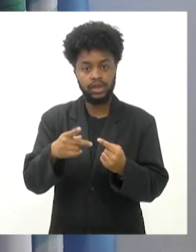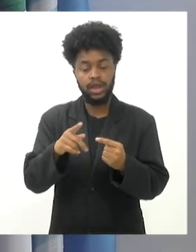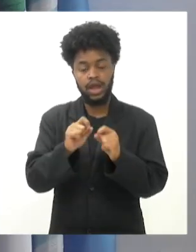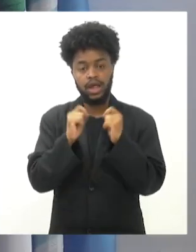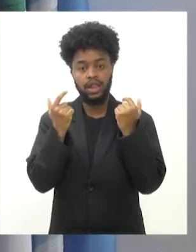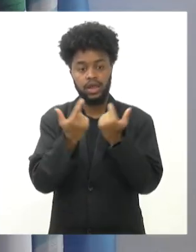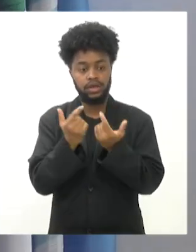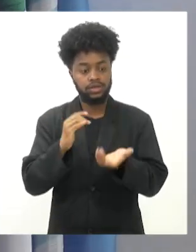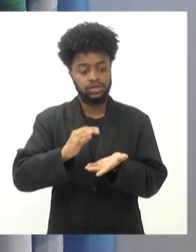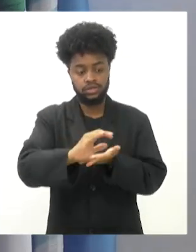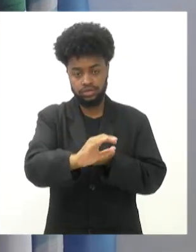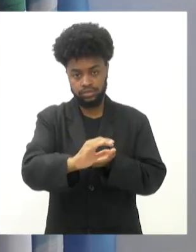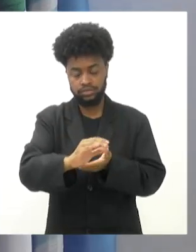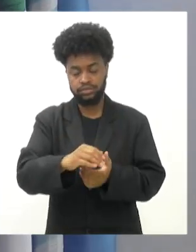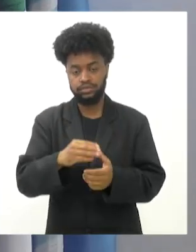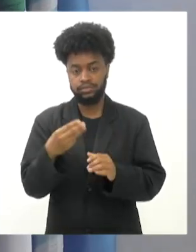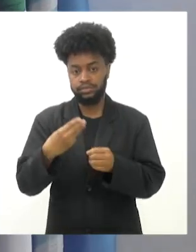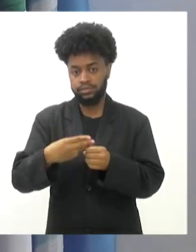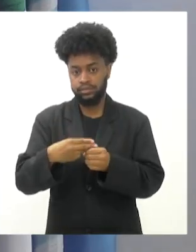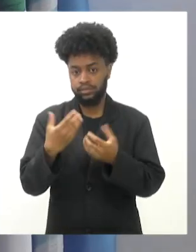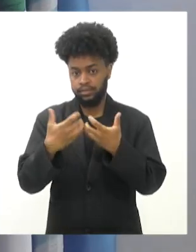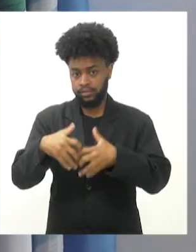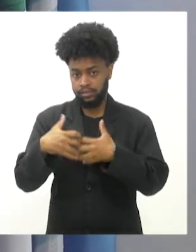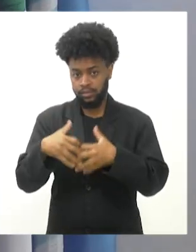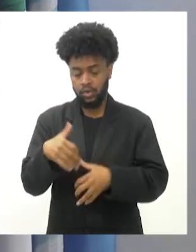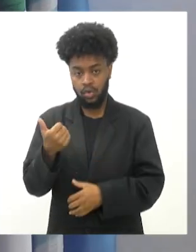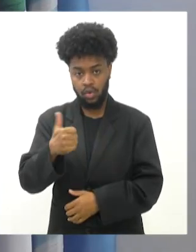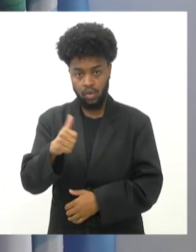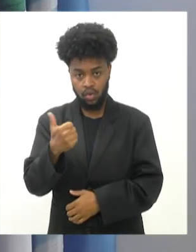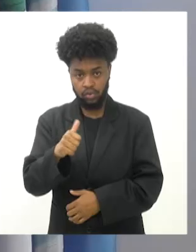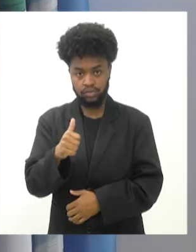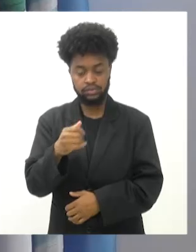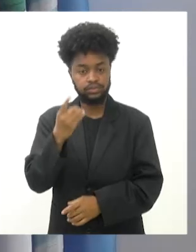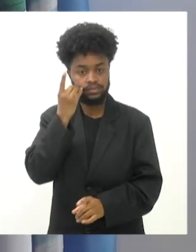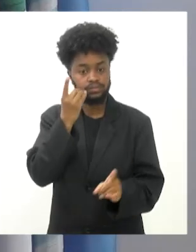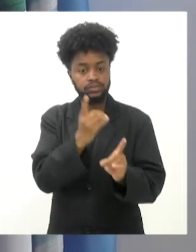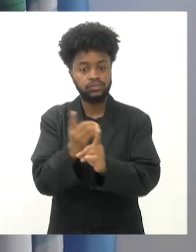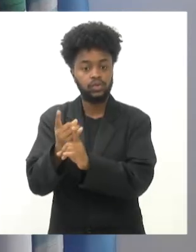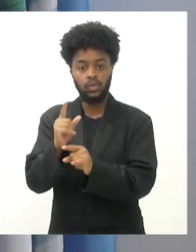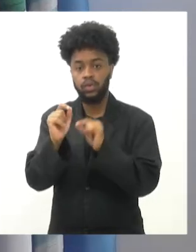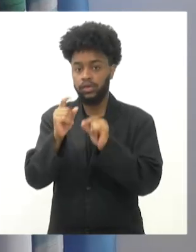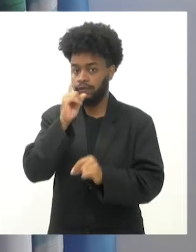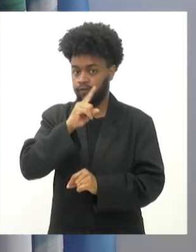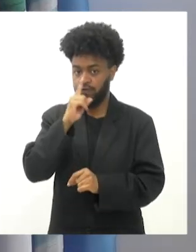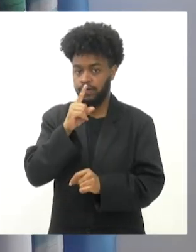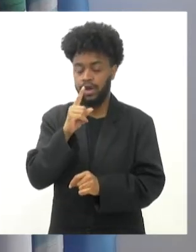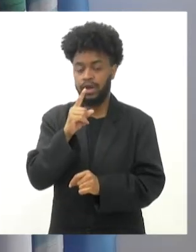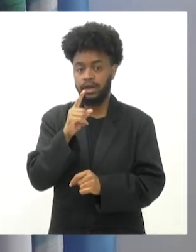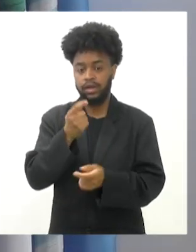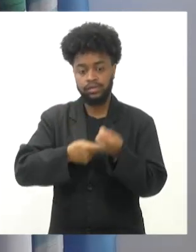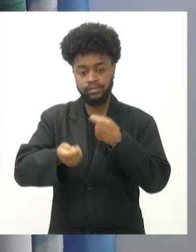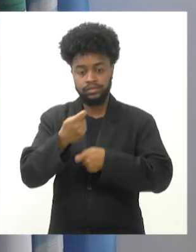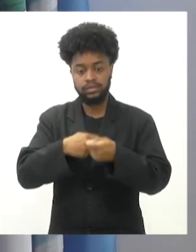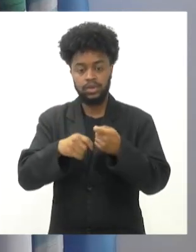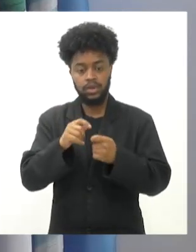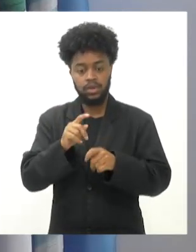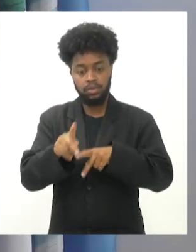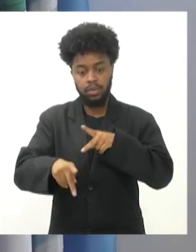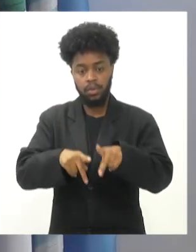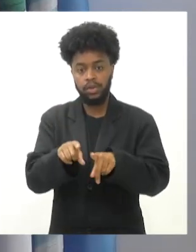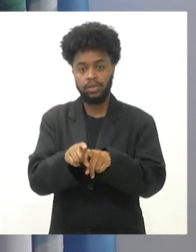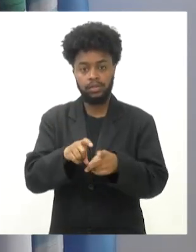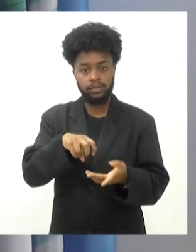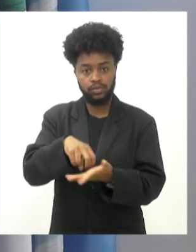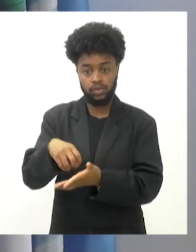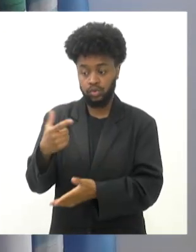Assembleia Legislativa ao município de Petrópolis. 11. Identificar eventuais irregularidades administrativas, civis ou penais. E, por último,